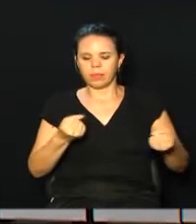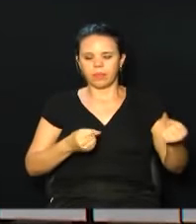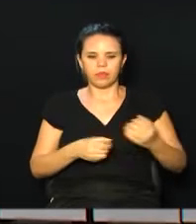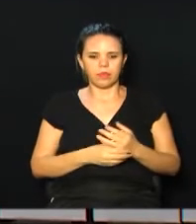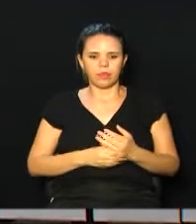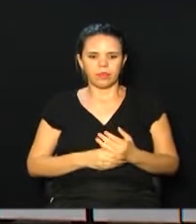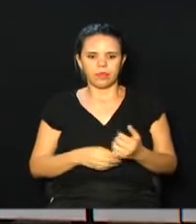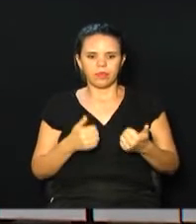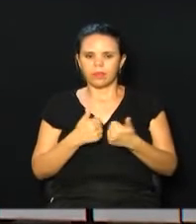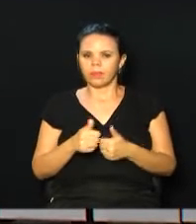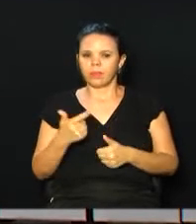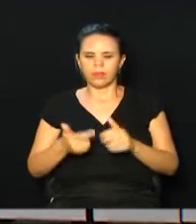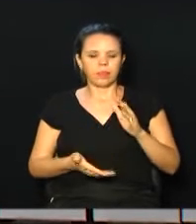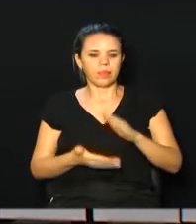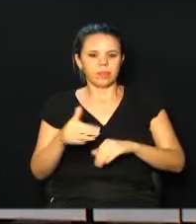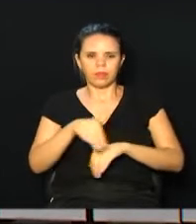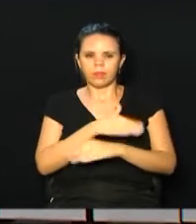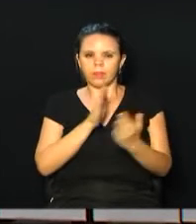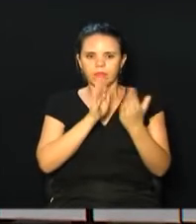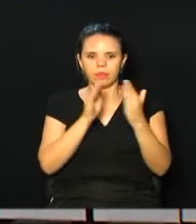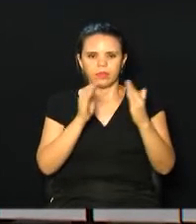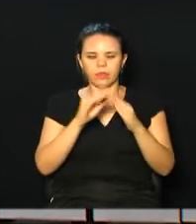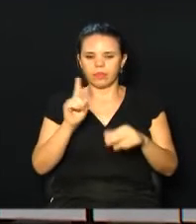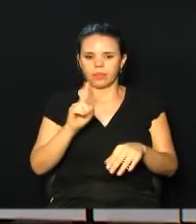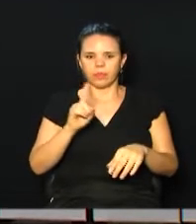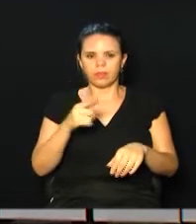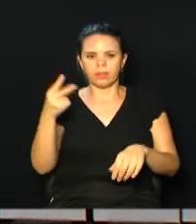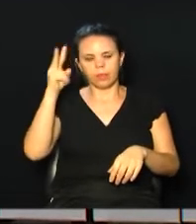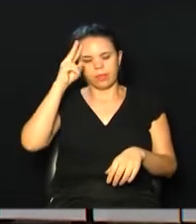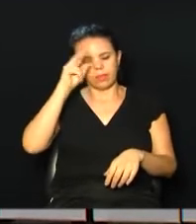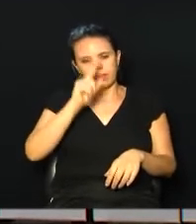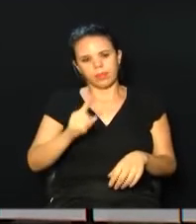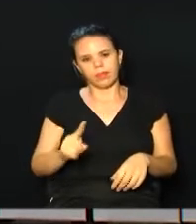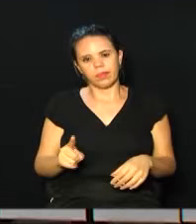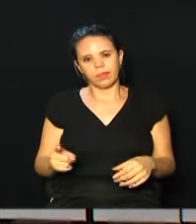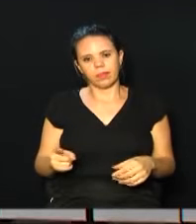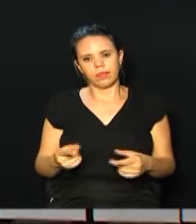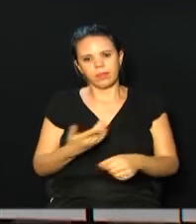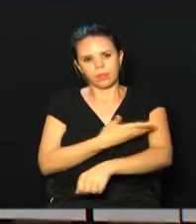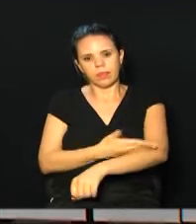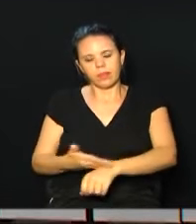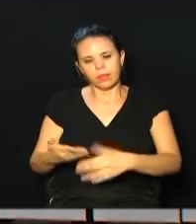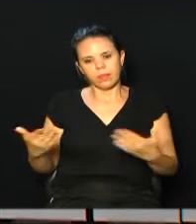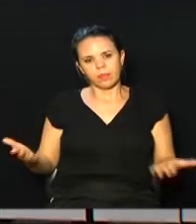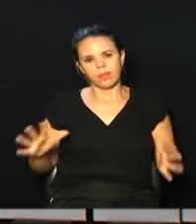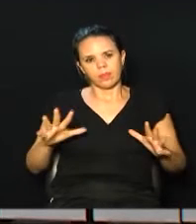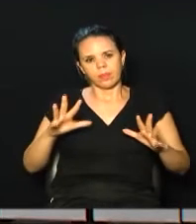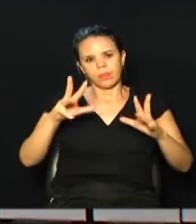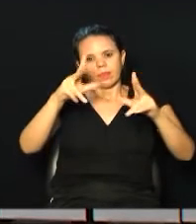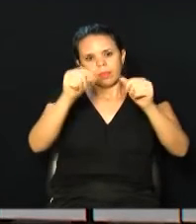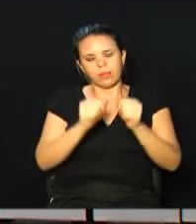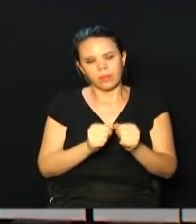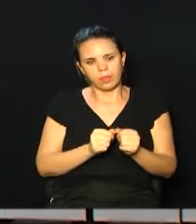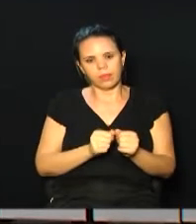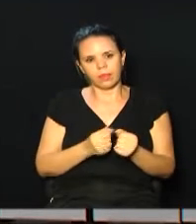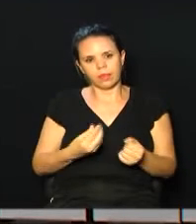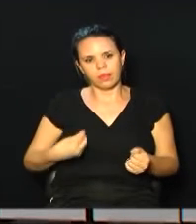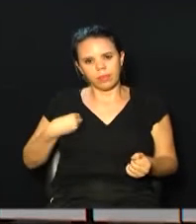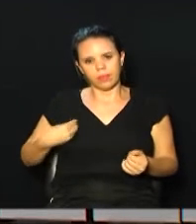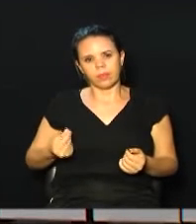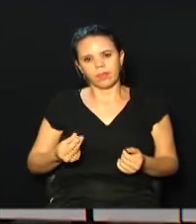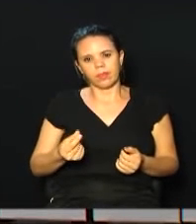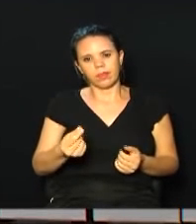o ônibus não passou na porta da casa nessa segunda-feira, como de costume. Então, toda uma vida, né, de